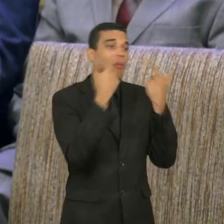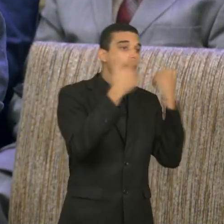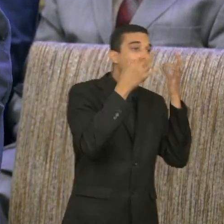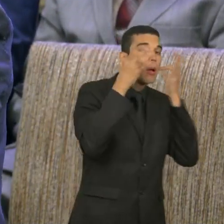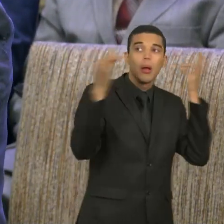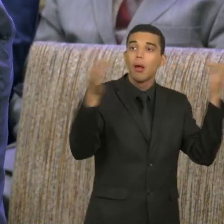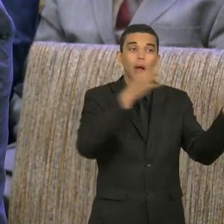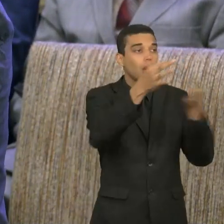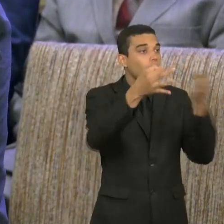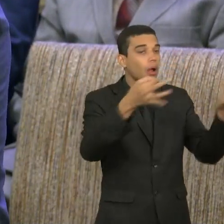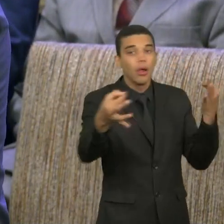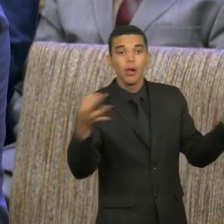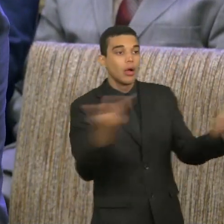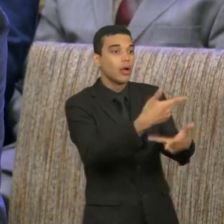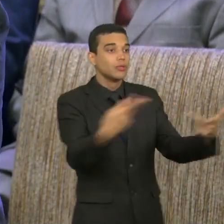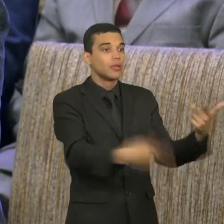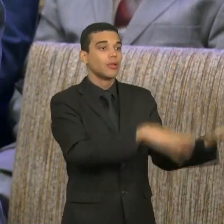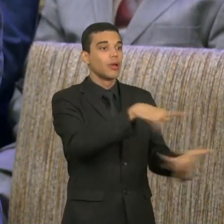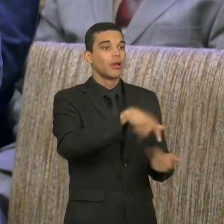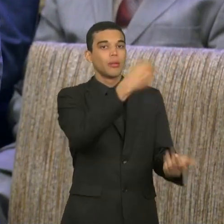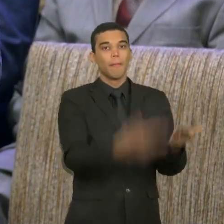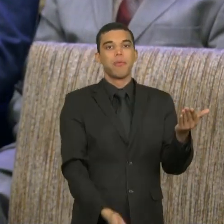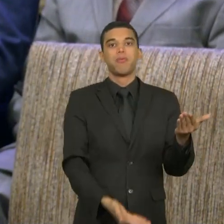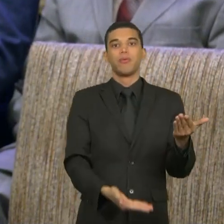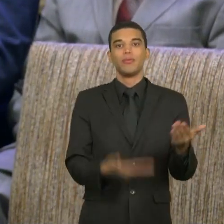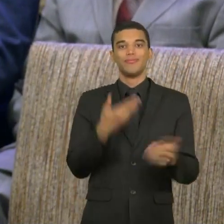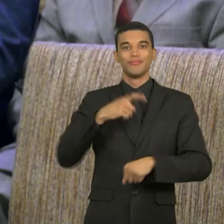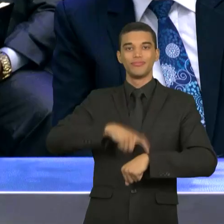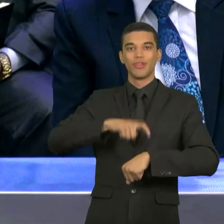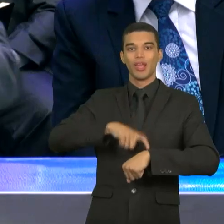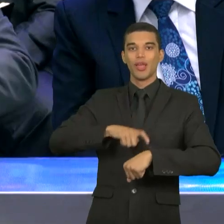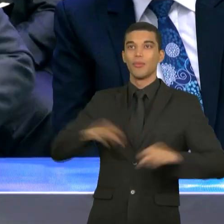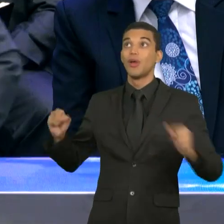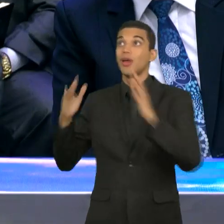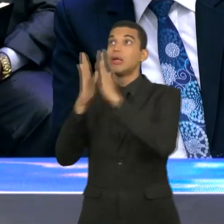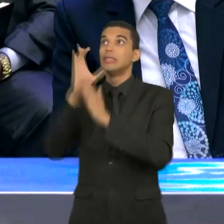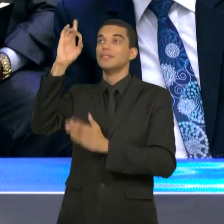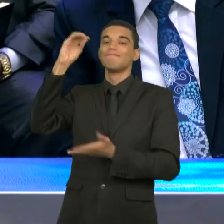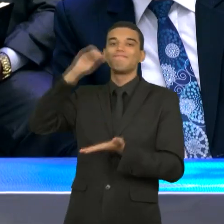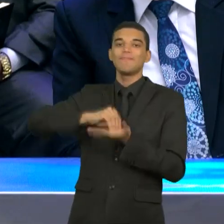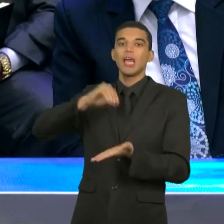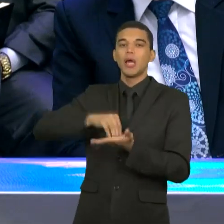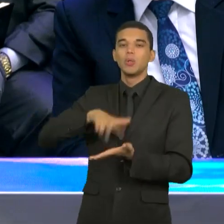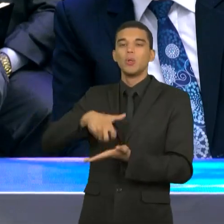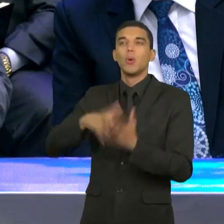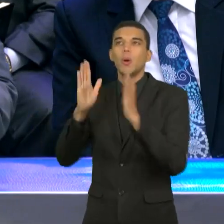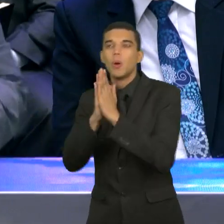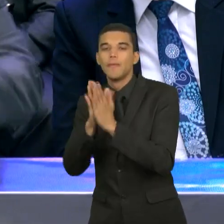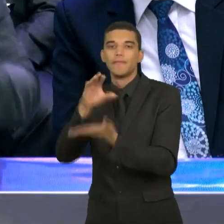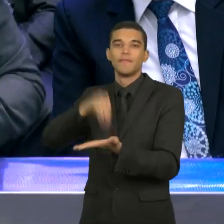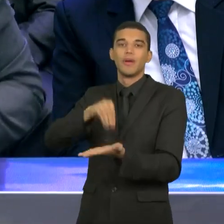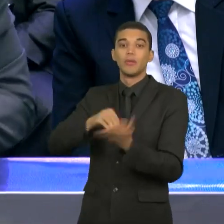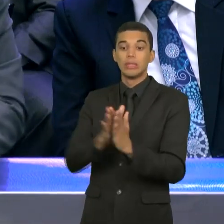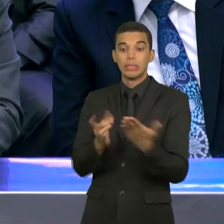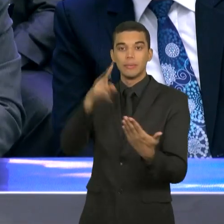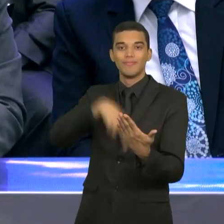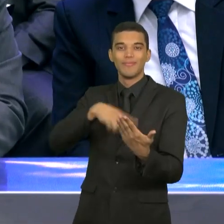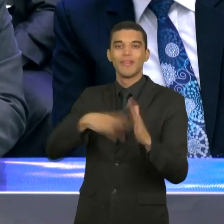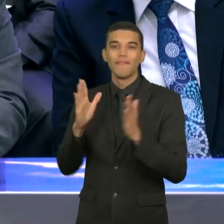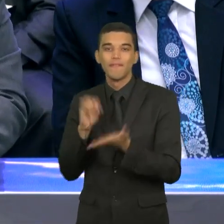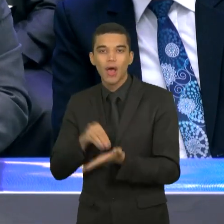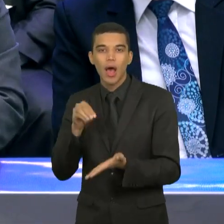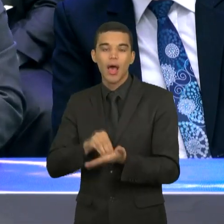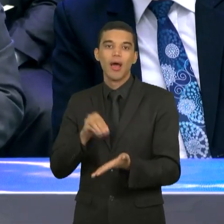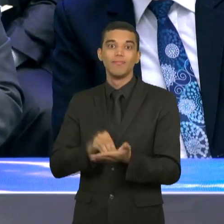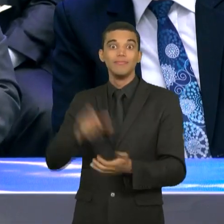para então destruir fazer buracos no Alice ele quer destruir Mas por que que o